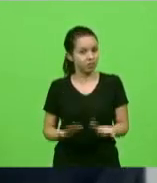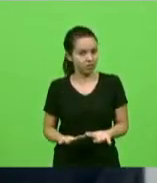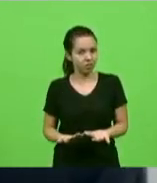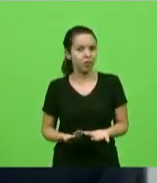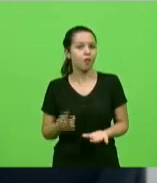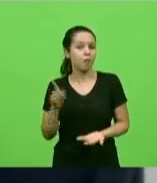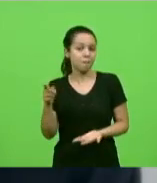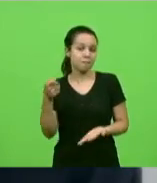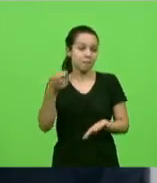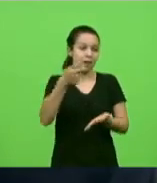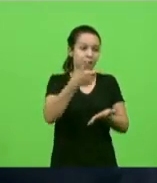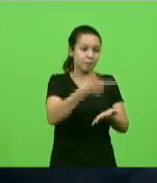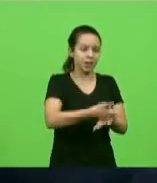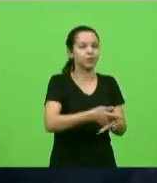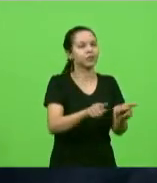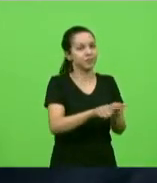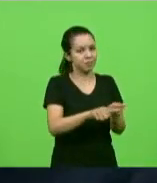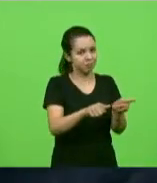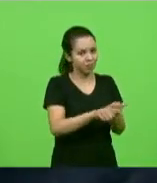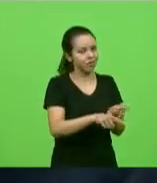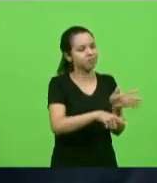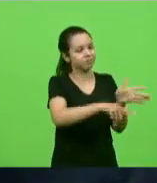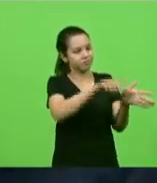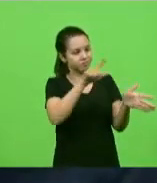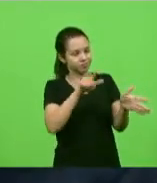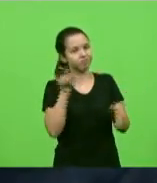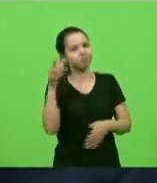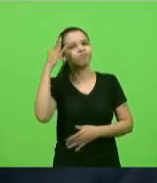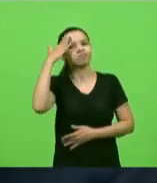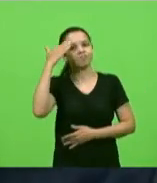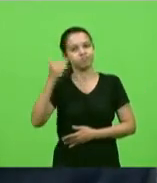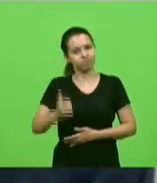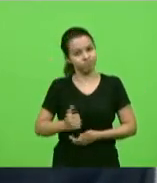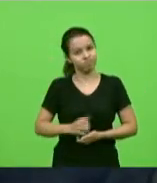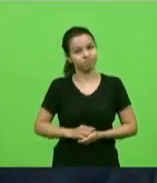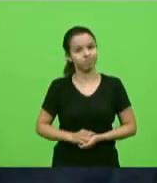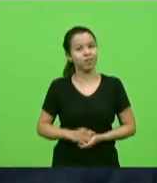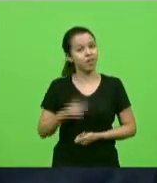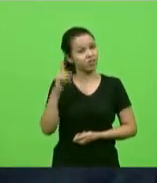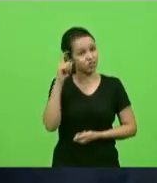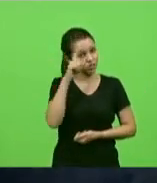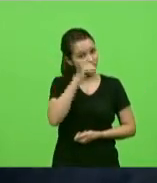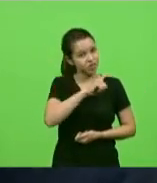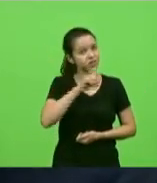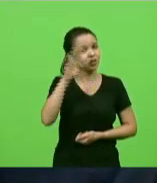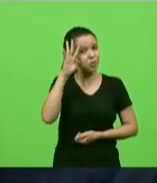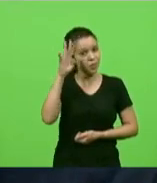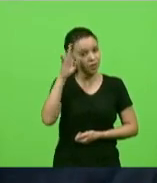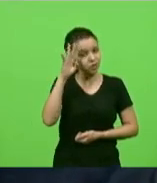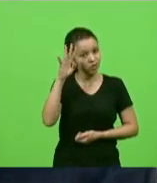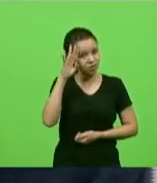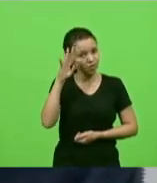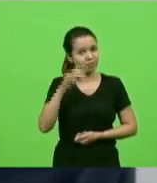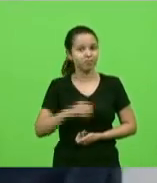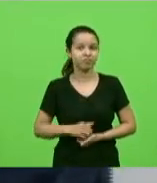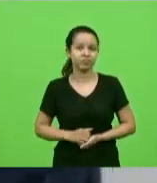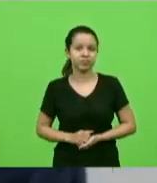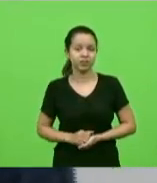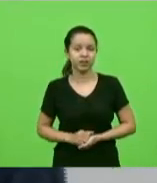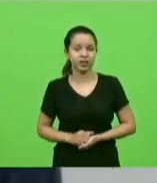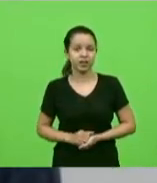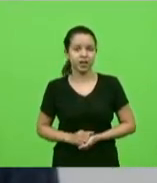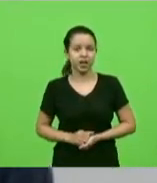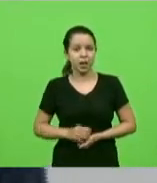inusitado pagamento antecipado. É até difícil imaginar, senhores julgadores, que